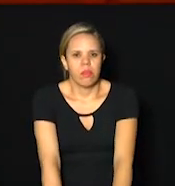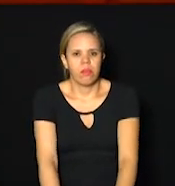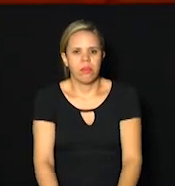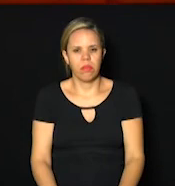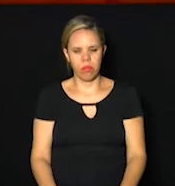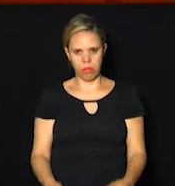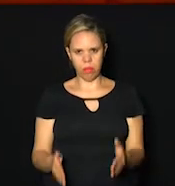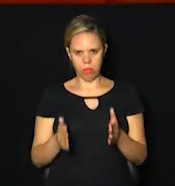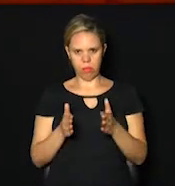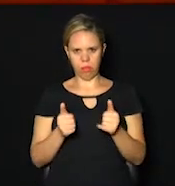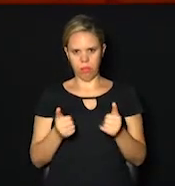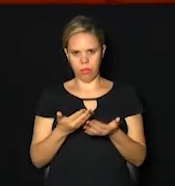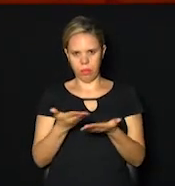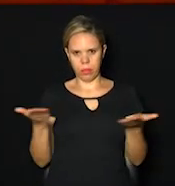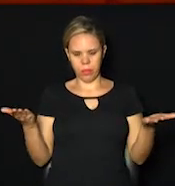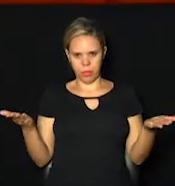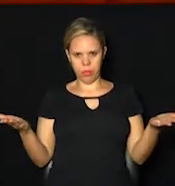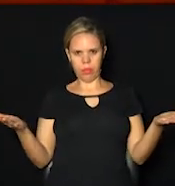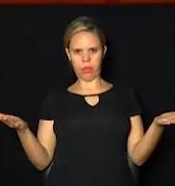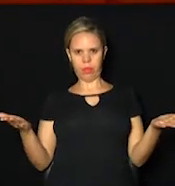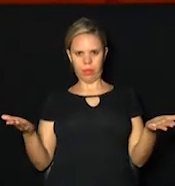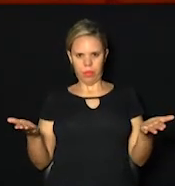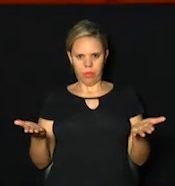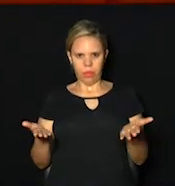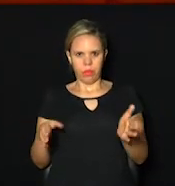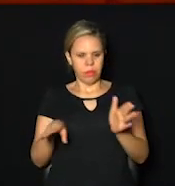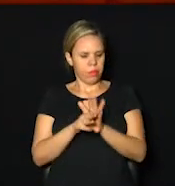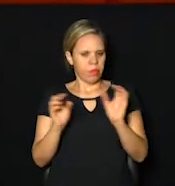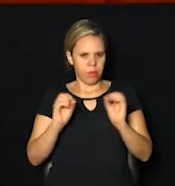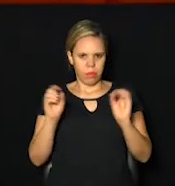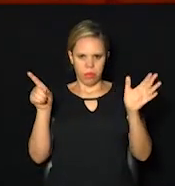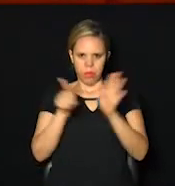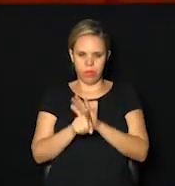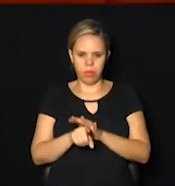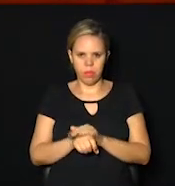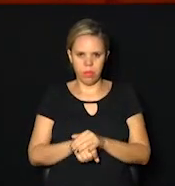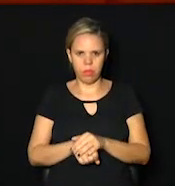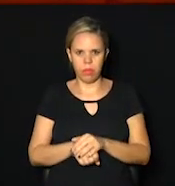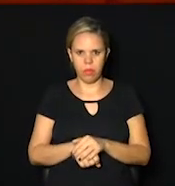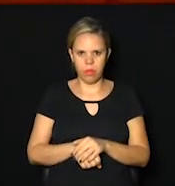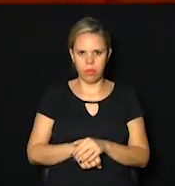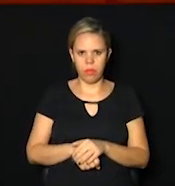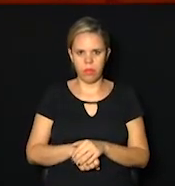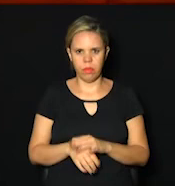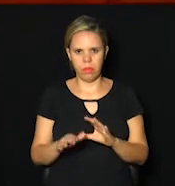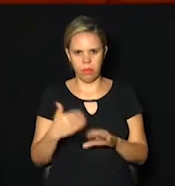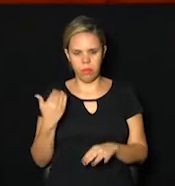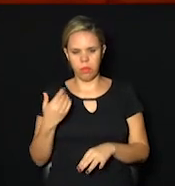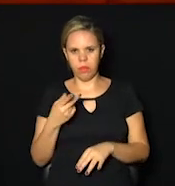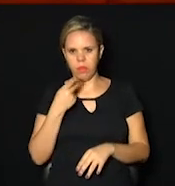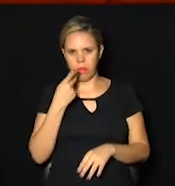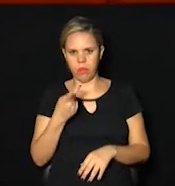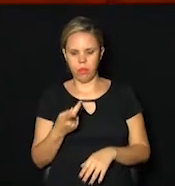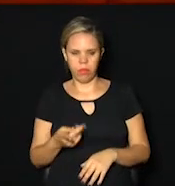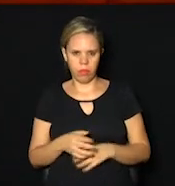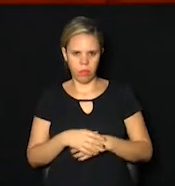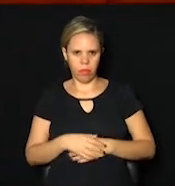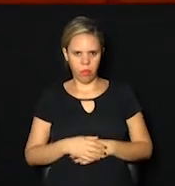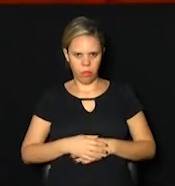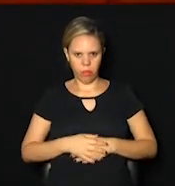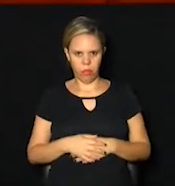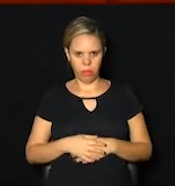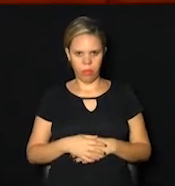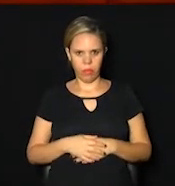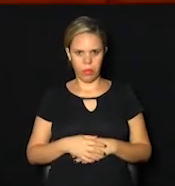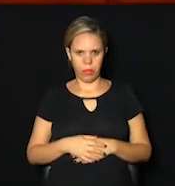vocês, acabei de... Não chegou mais nenhuma pergunta aqui, se for chegar alguma pergunta vocês podem mandar, mas eu queria